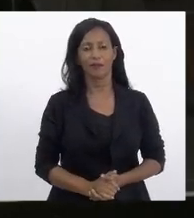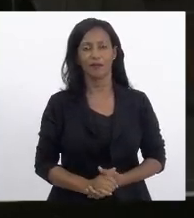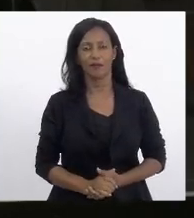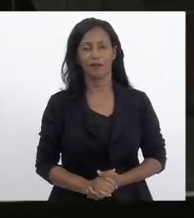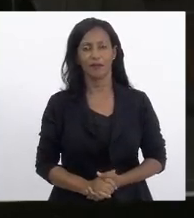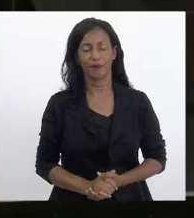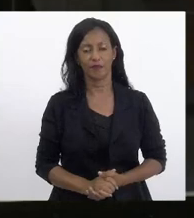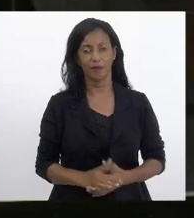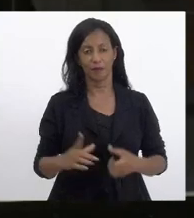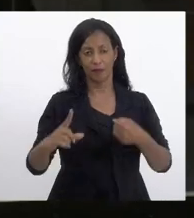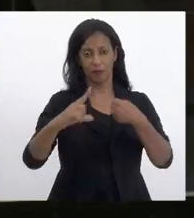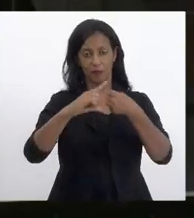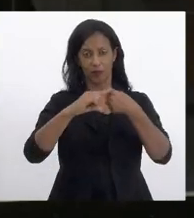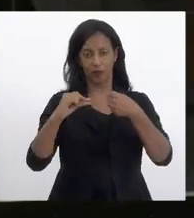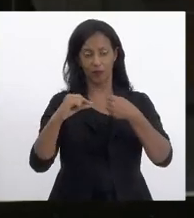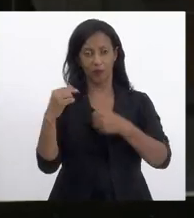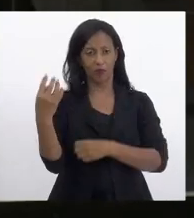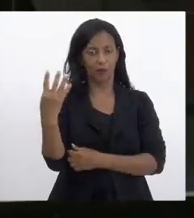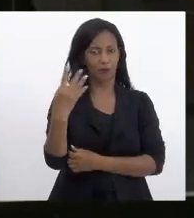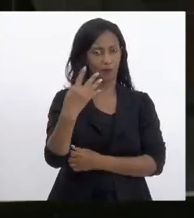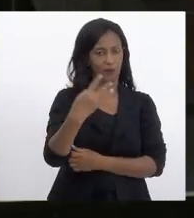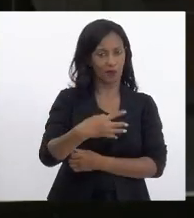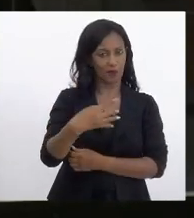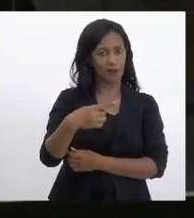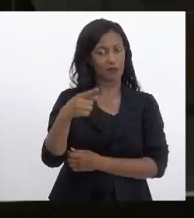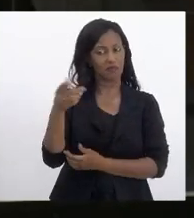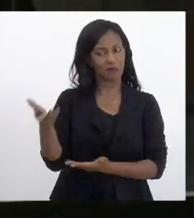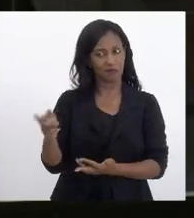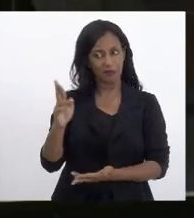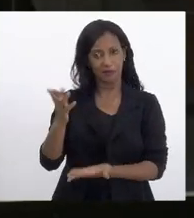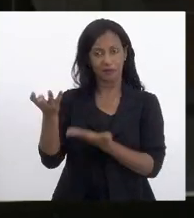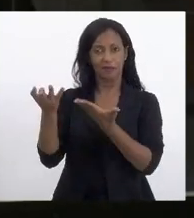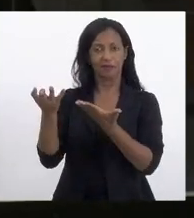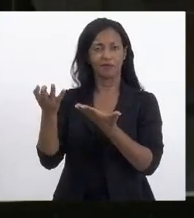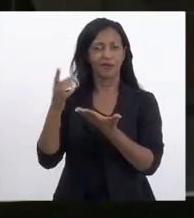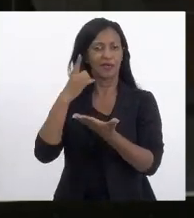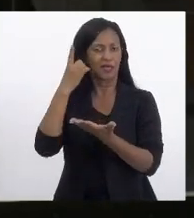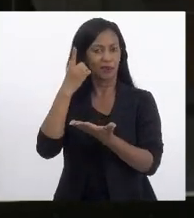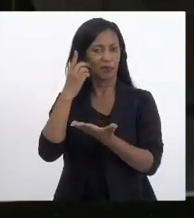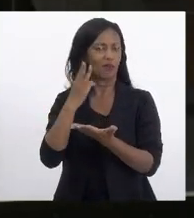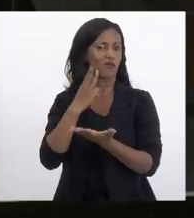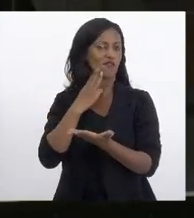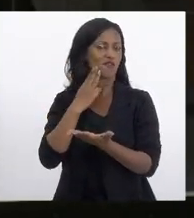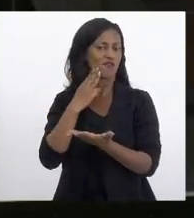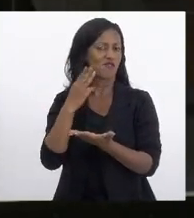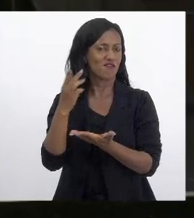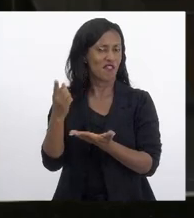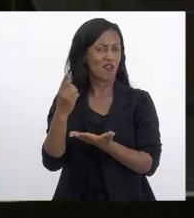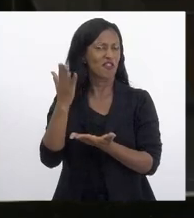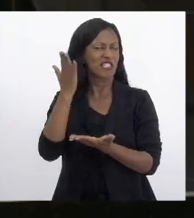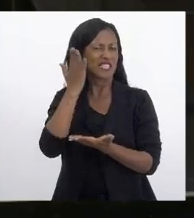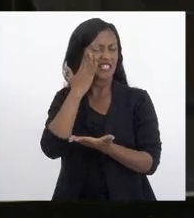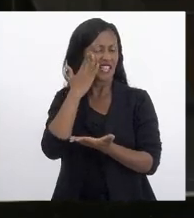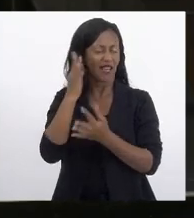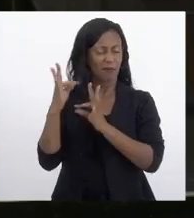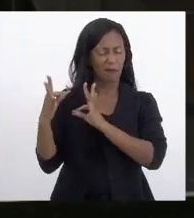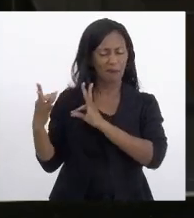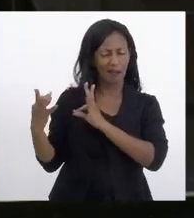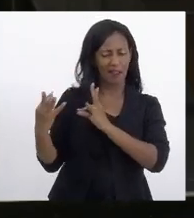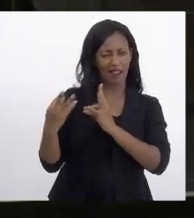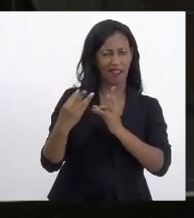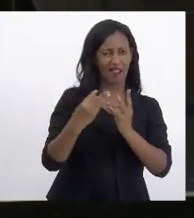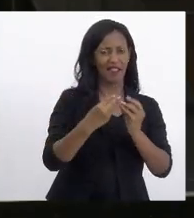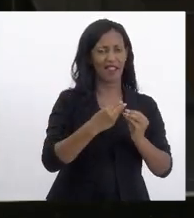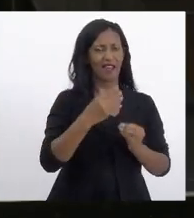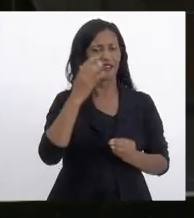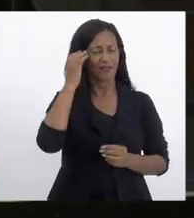E no artigo 4º, e Vossa Excelência, deputado Valdec, que é um enciclopedista,